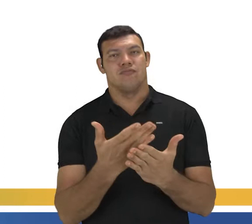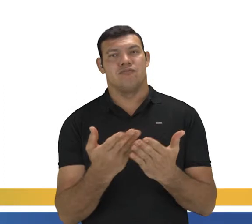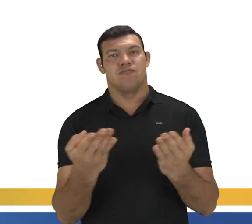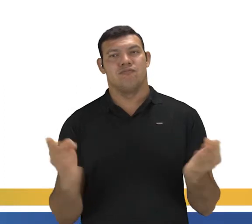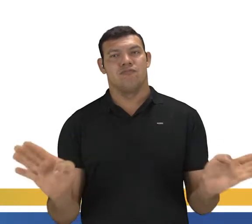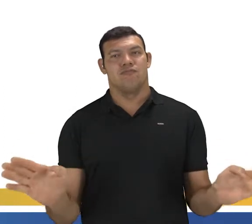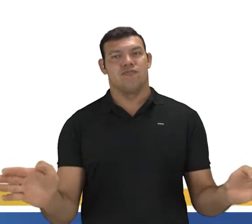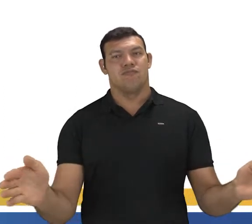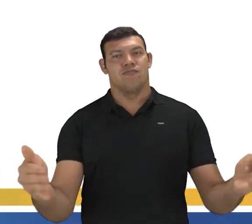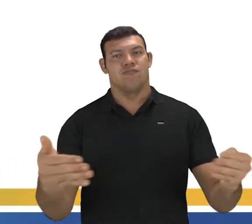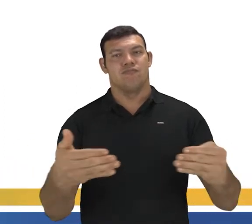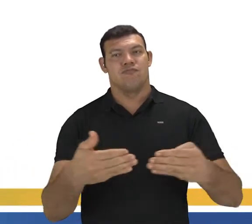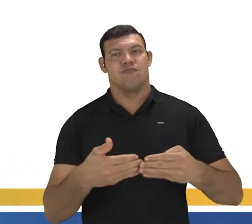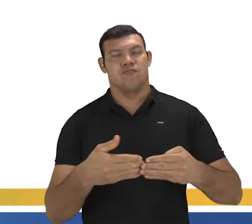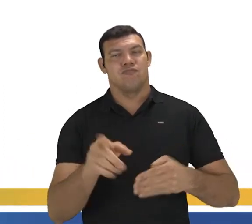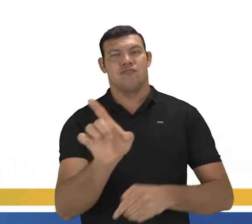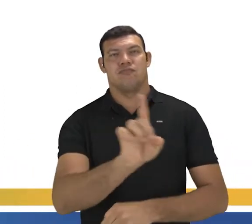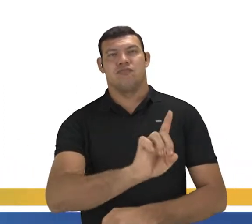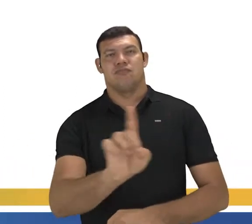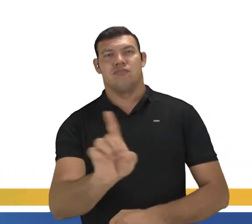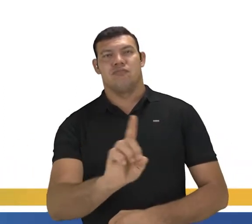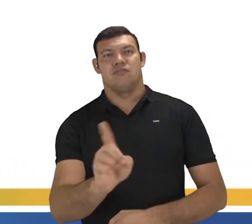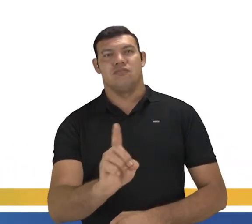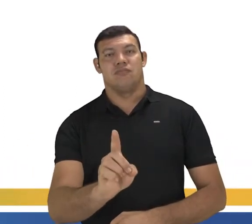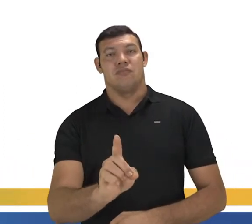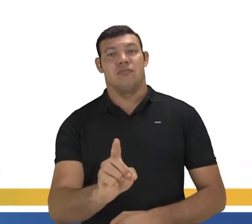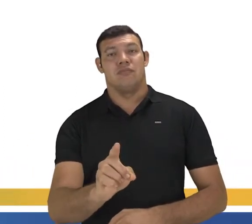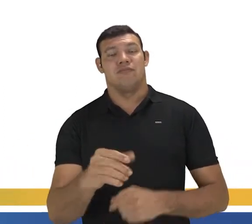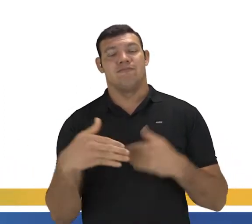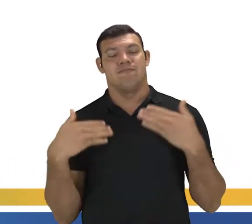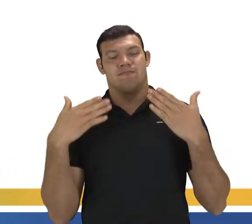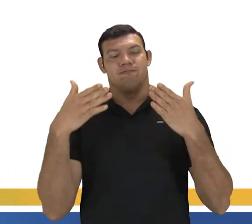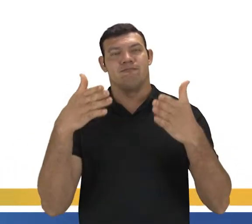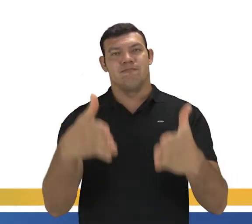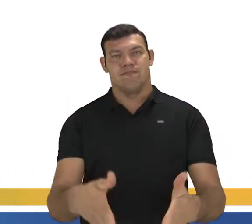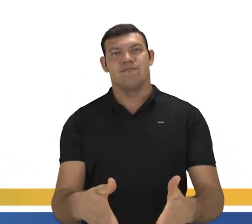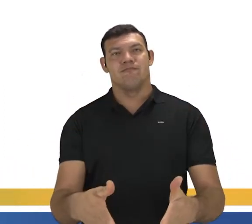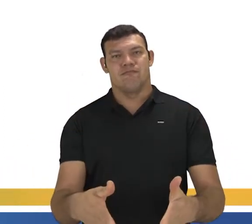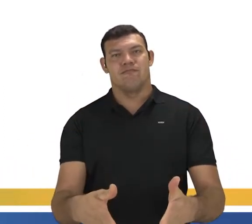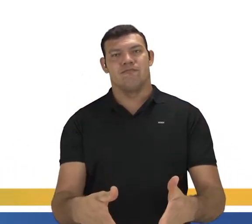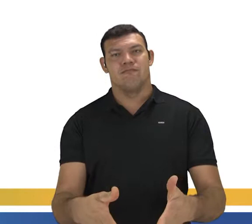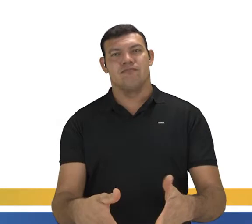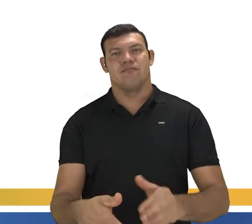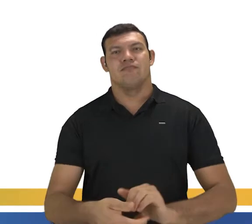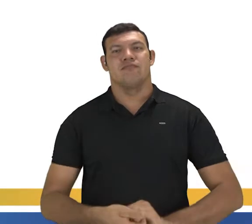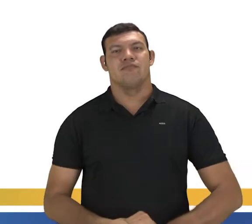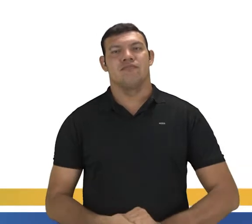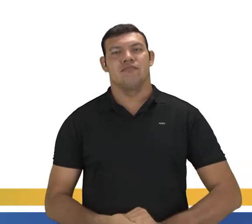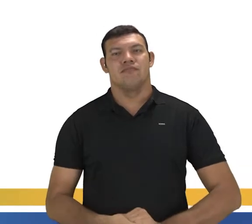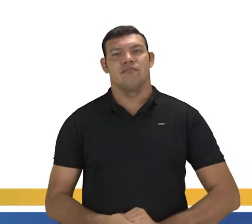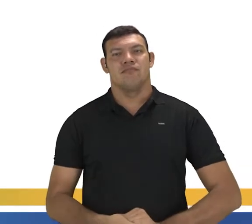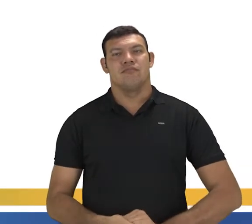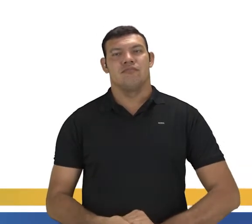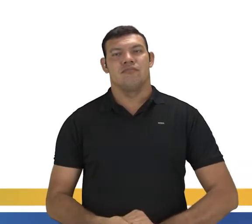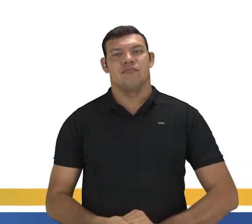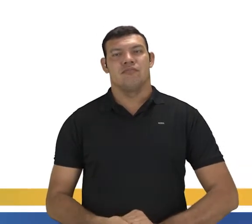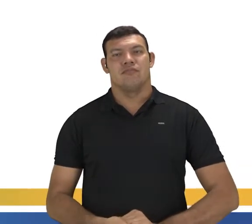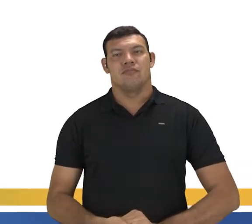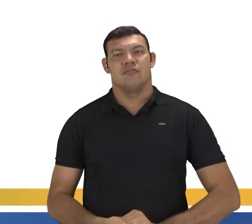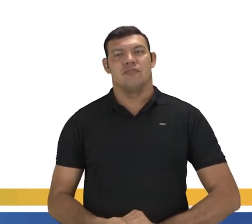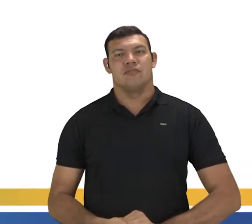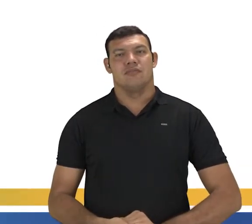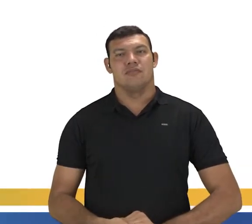direction bookstore and close all rider a livraria não tinha fechado quando cheguei